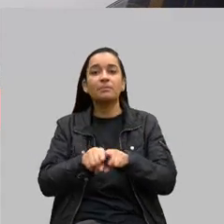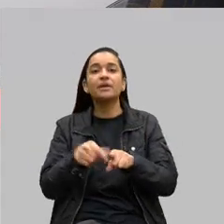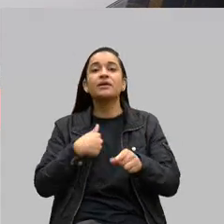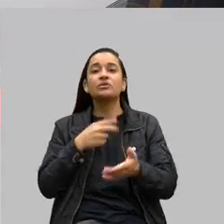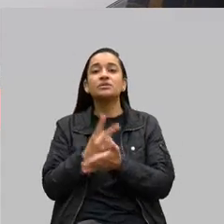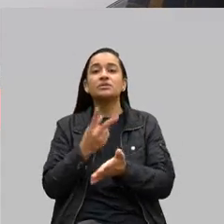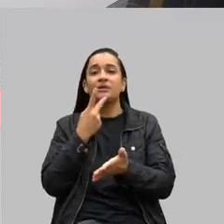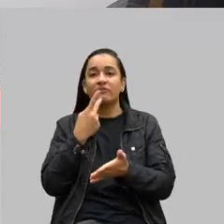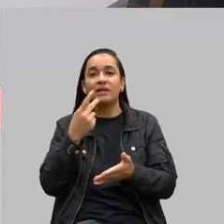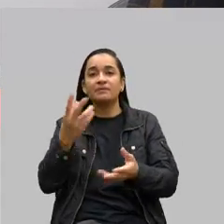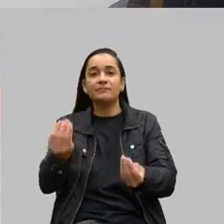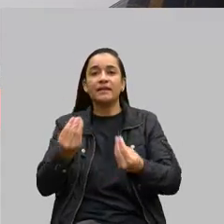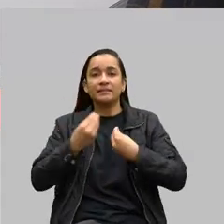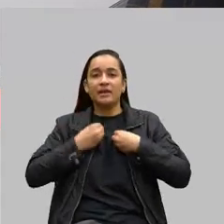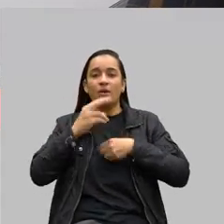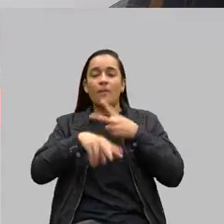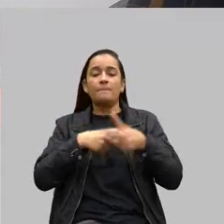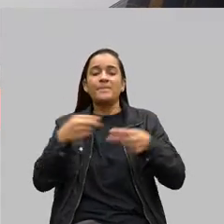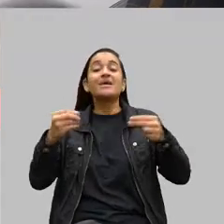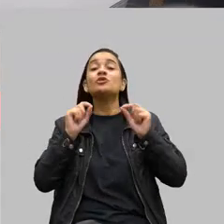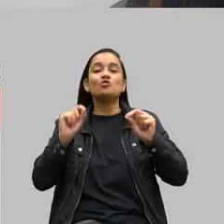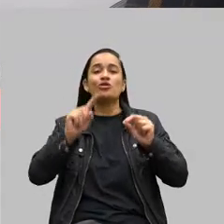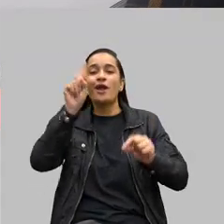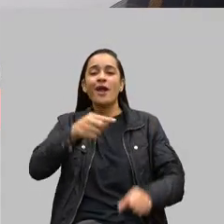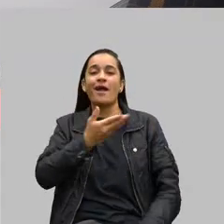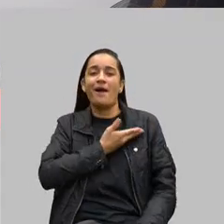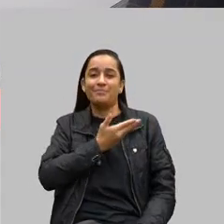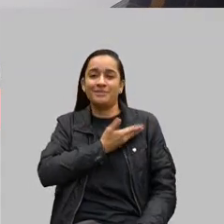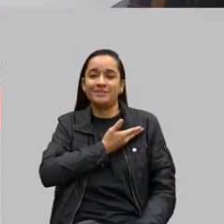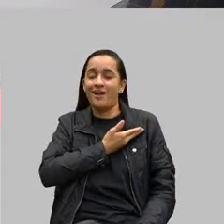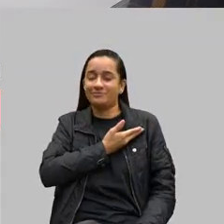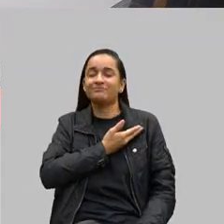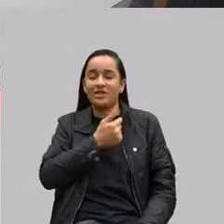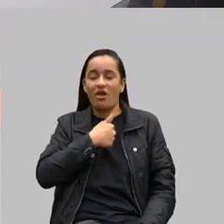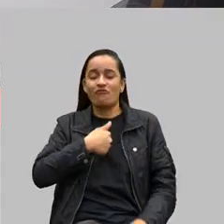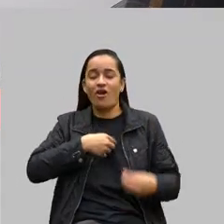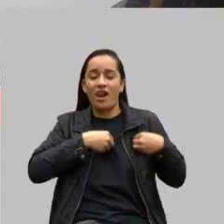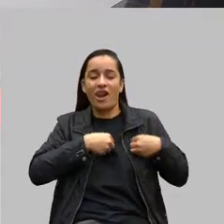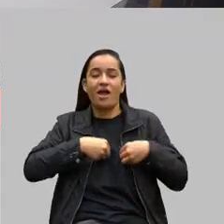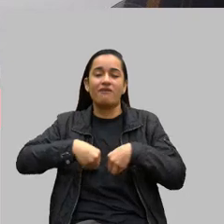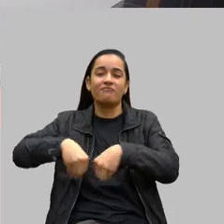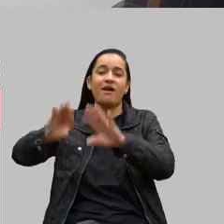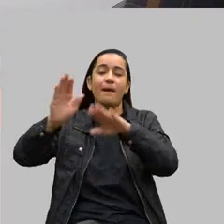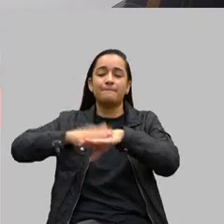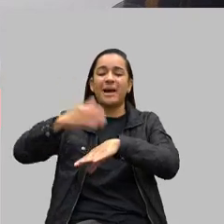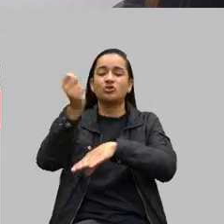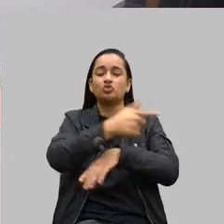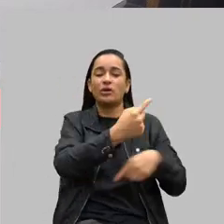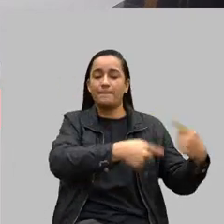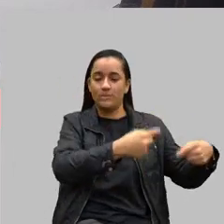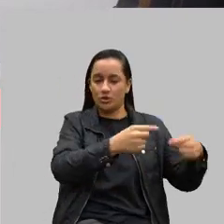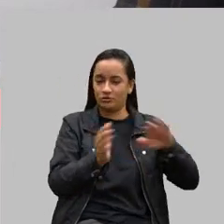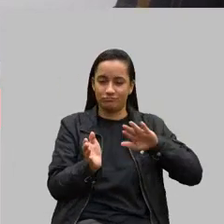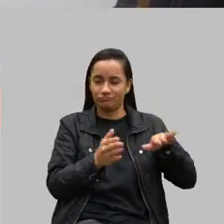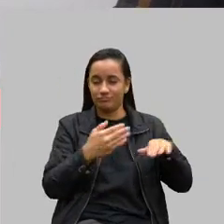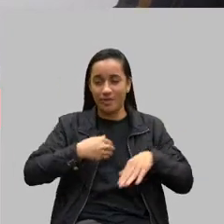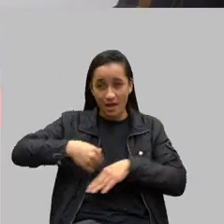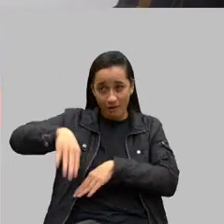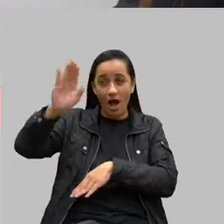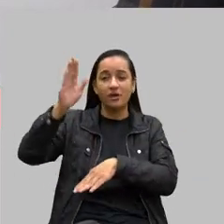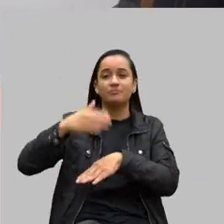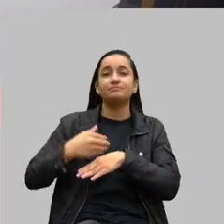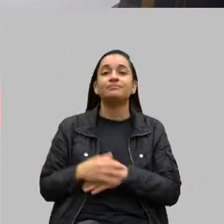presenteou com uma grande amizade que vou levar para além da política cumprimentar aqui os amigos